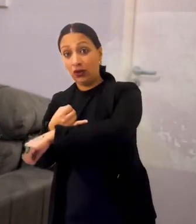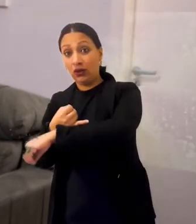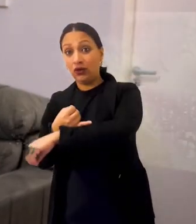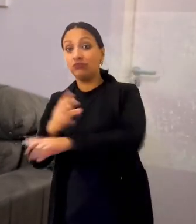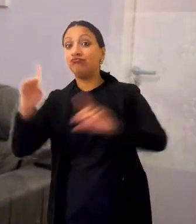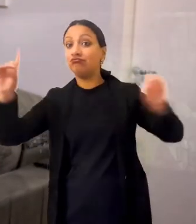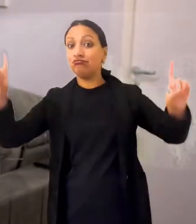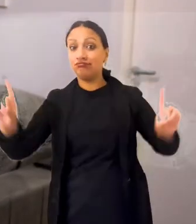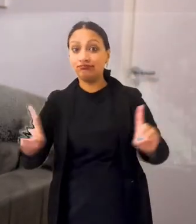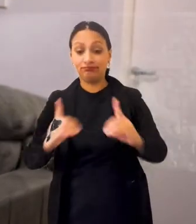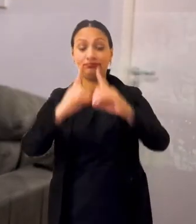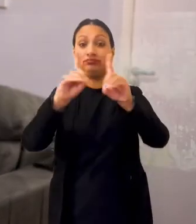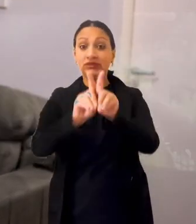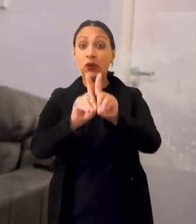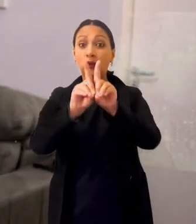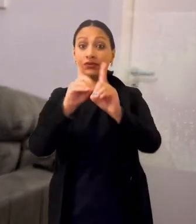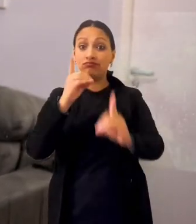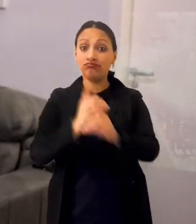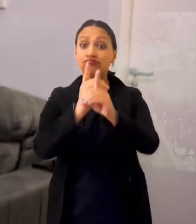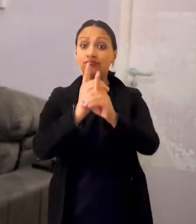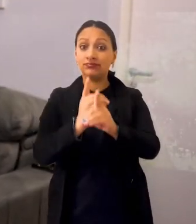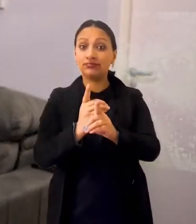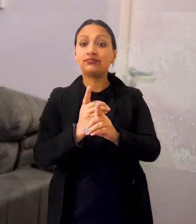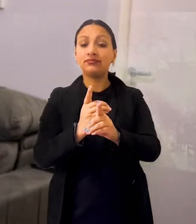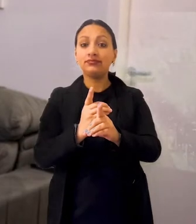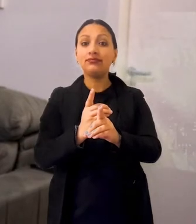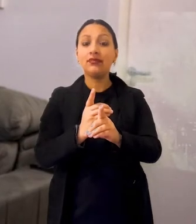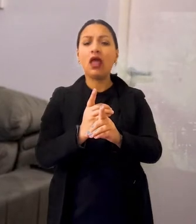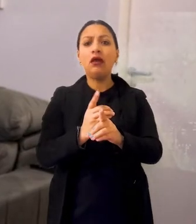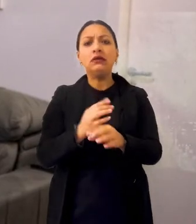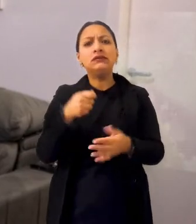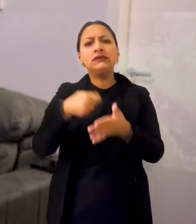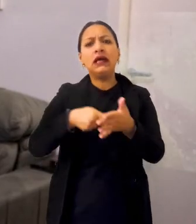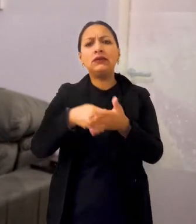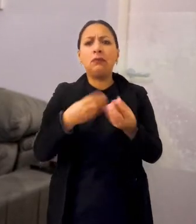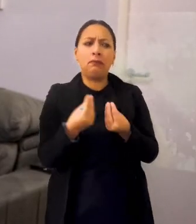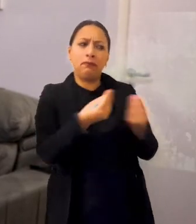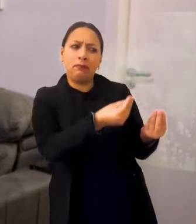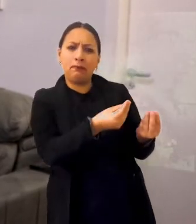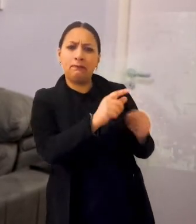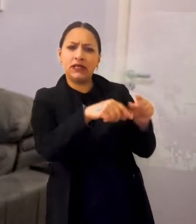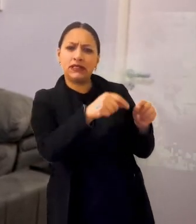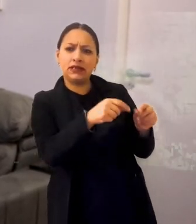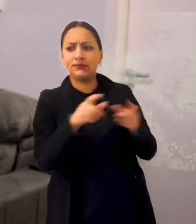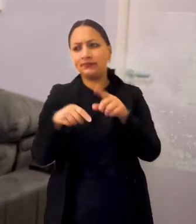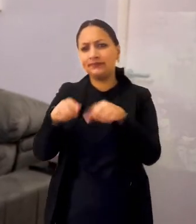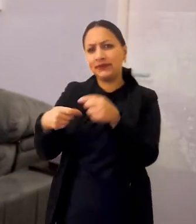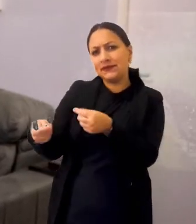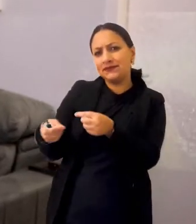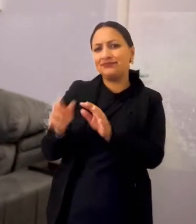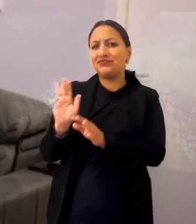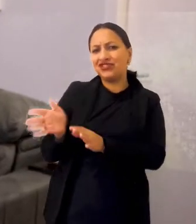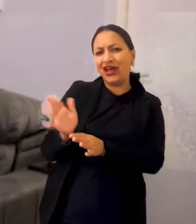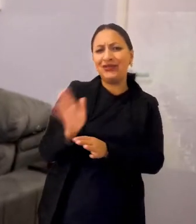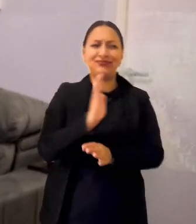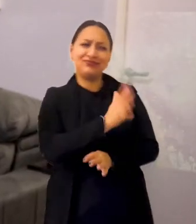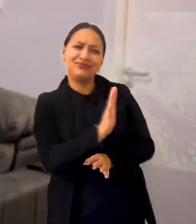Jacó. Um tenta dar presente para o outro diz: Eu não preciso, eu já tenho bastante, eu tenho